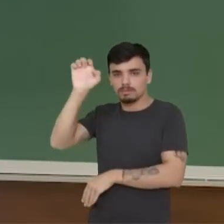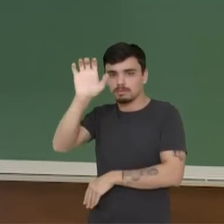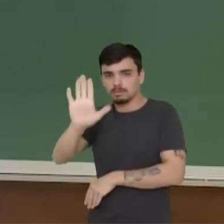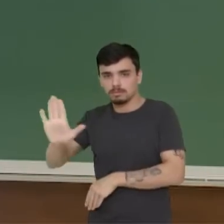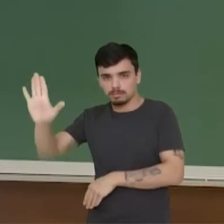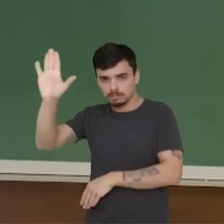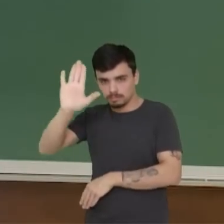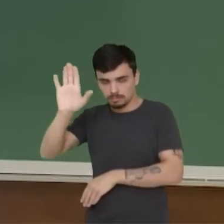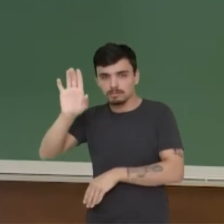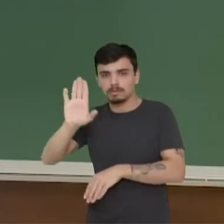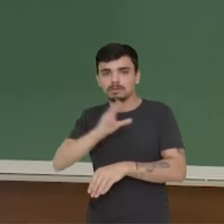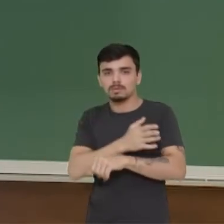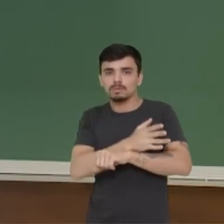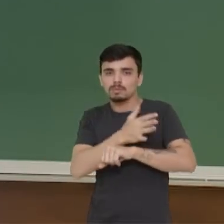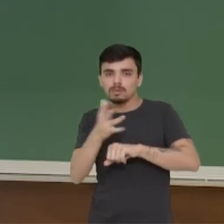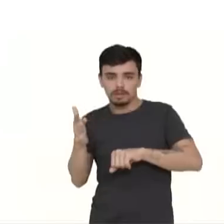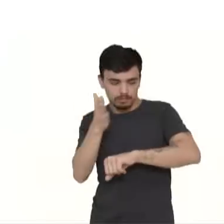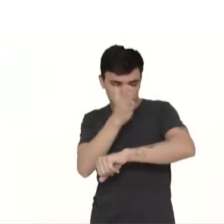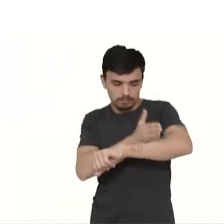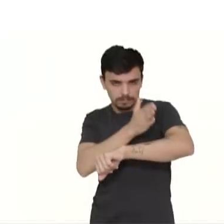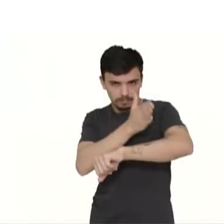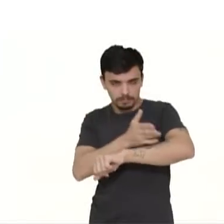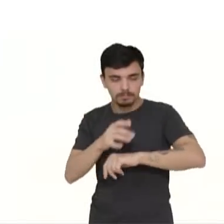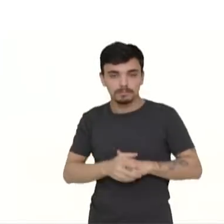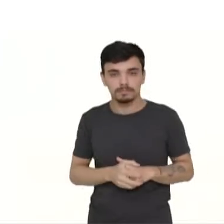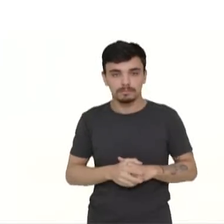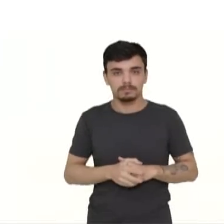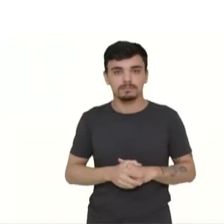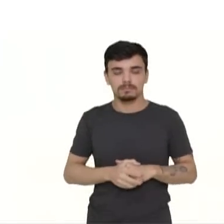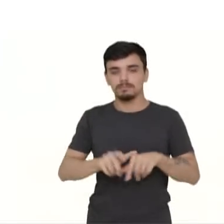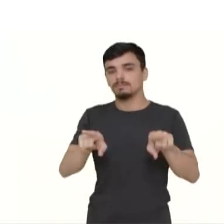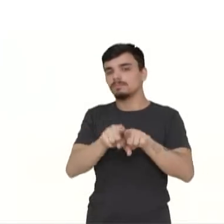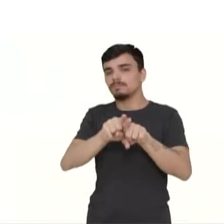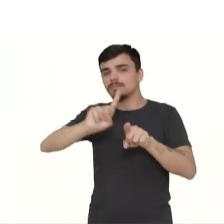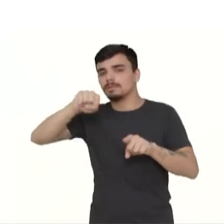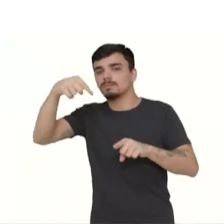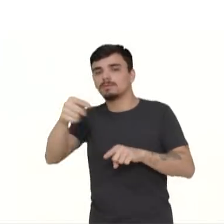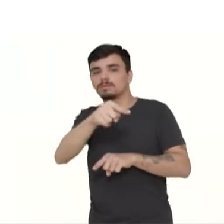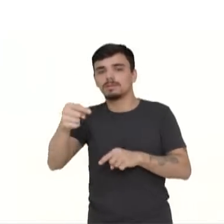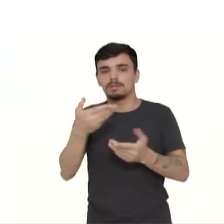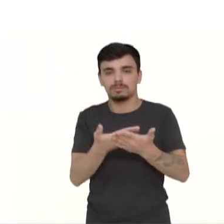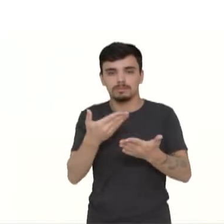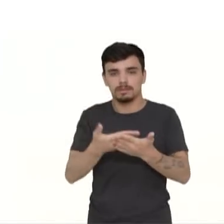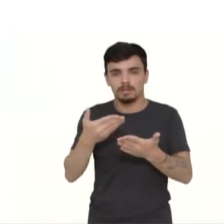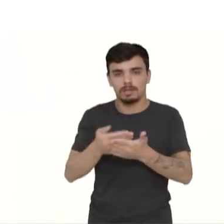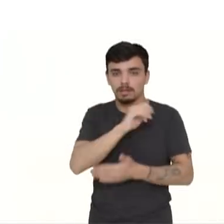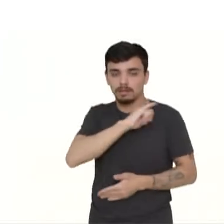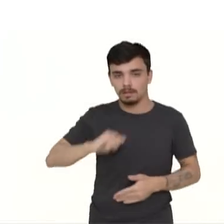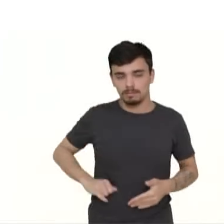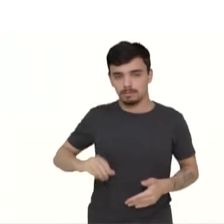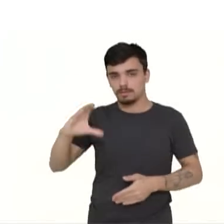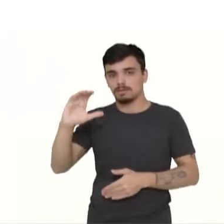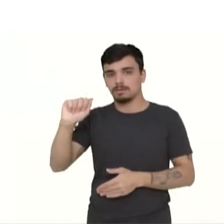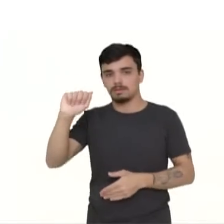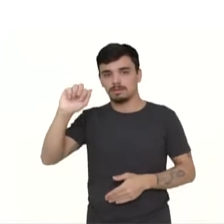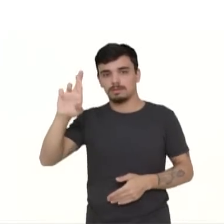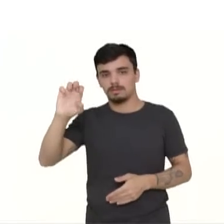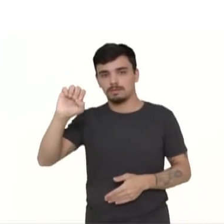Europa durante a Idade Média. E depois vocês estudaram o Império Carolíngio, que ele vai do ano